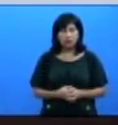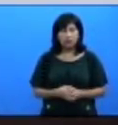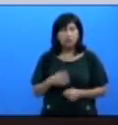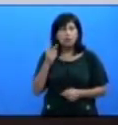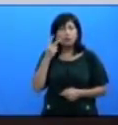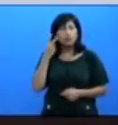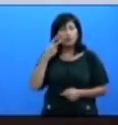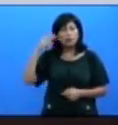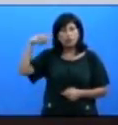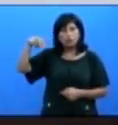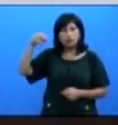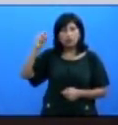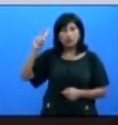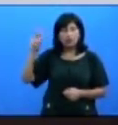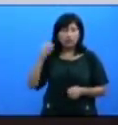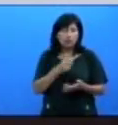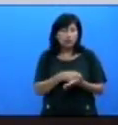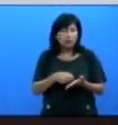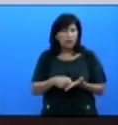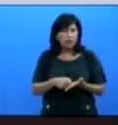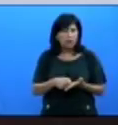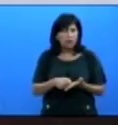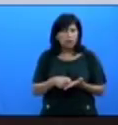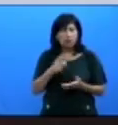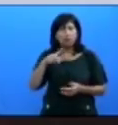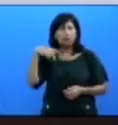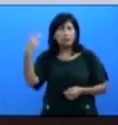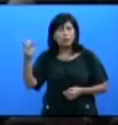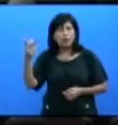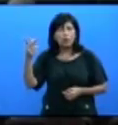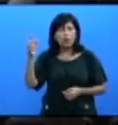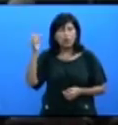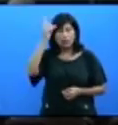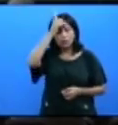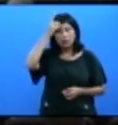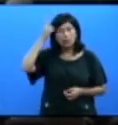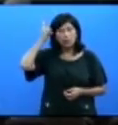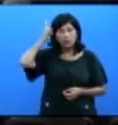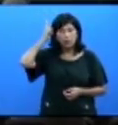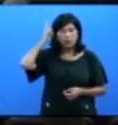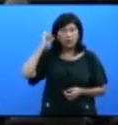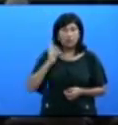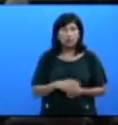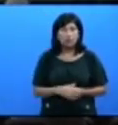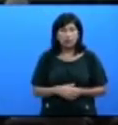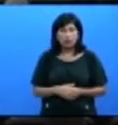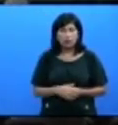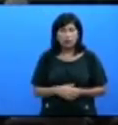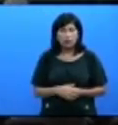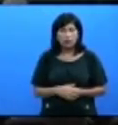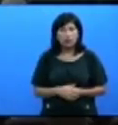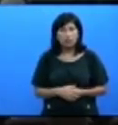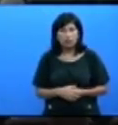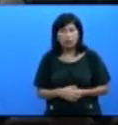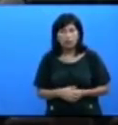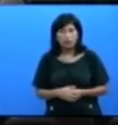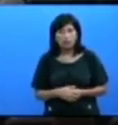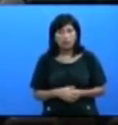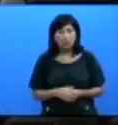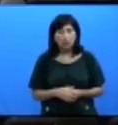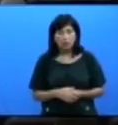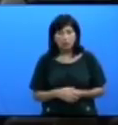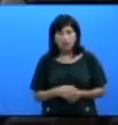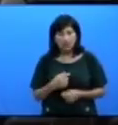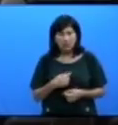Vereador Dr. Nava está inscrito. Na sequência, a vereadora Durvalina Garcia. Senhora Presidente, eu só estou me